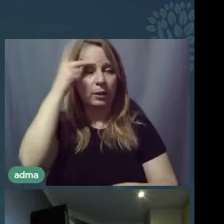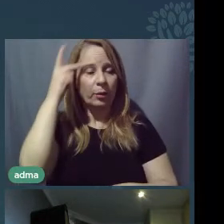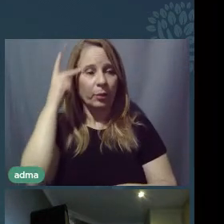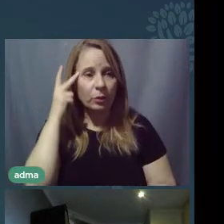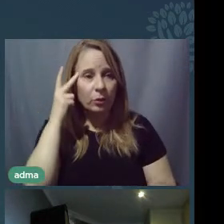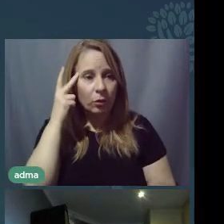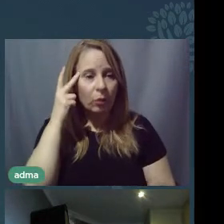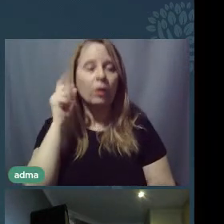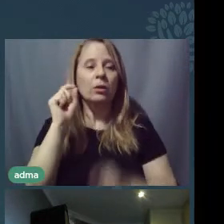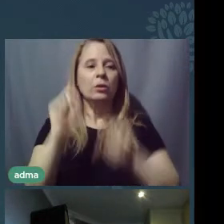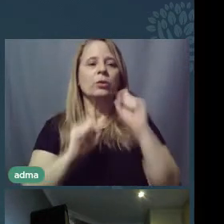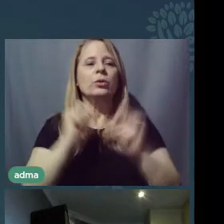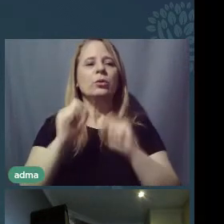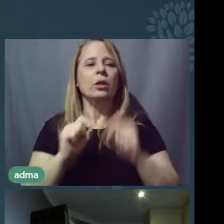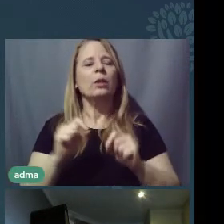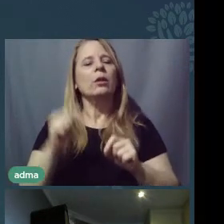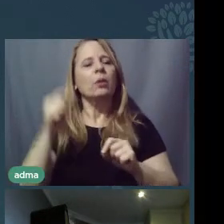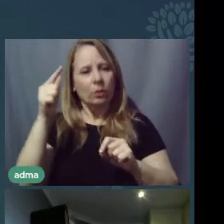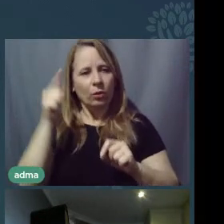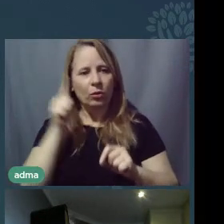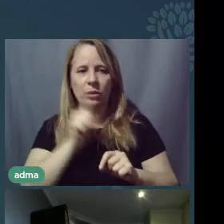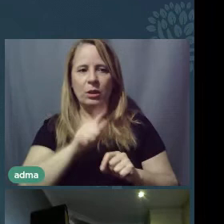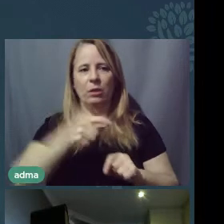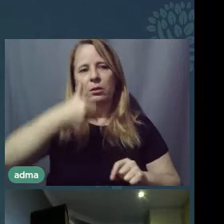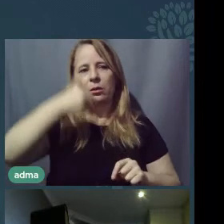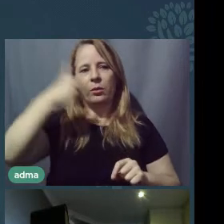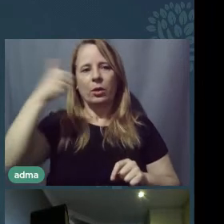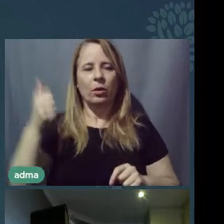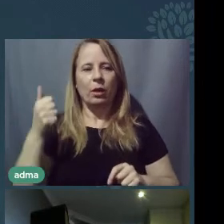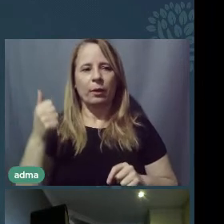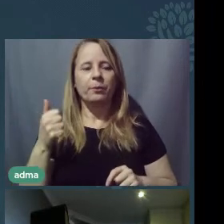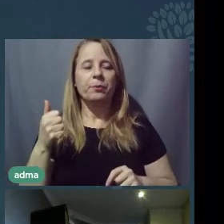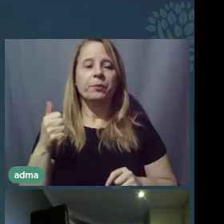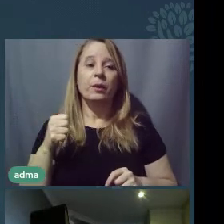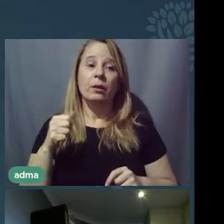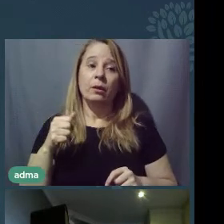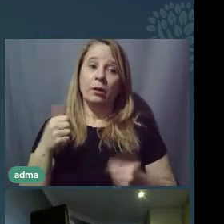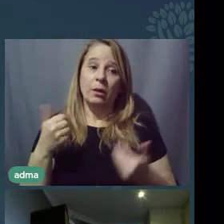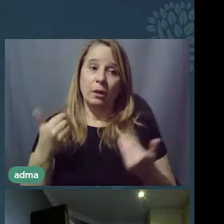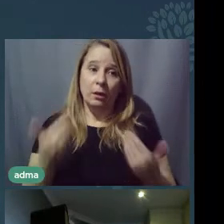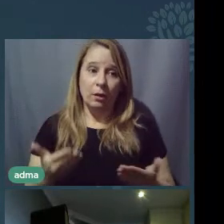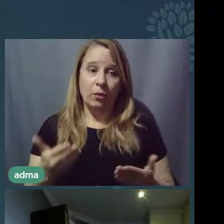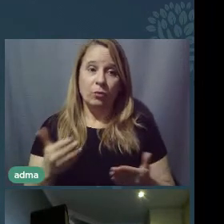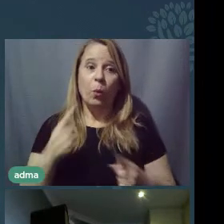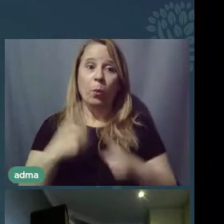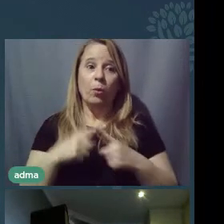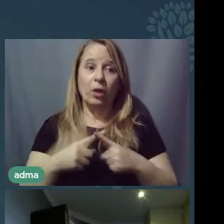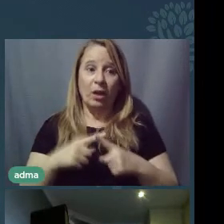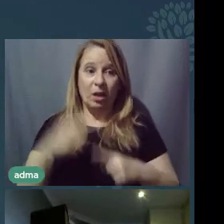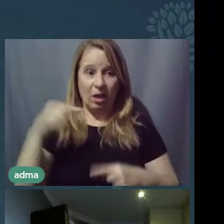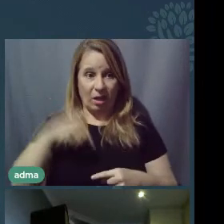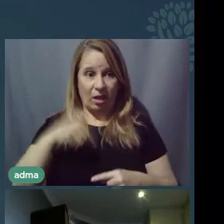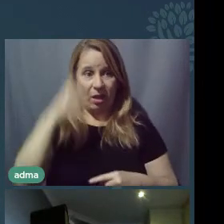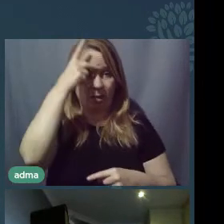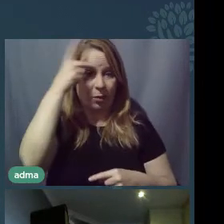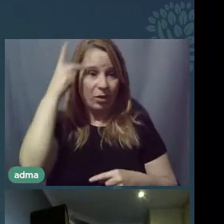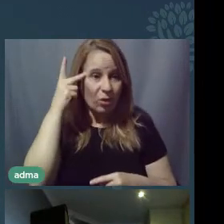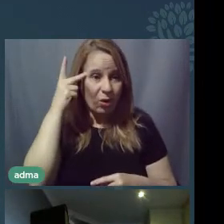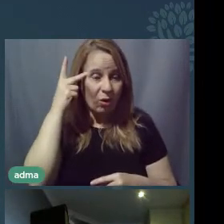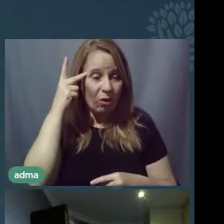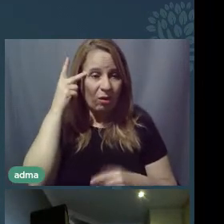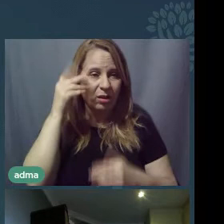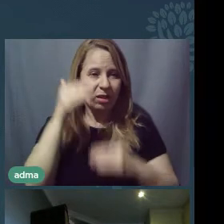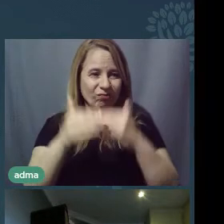ventilatório invasivo, tá? Uma vez que isso aumenta tanto a morbidade quanto a mortalidade desse paciente e